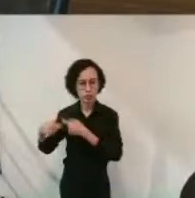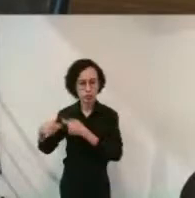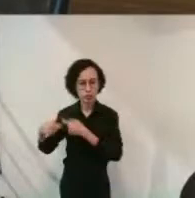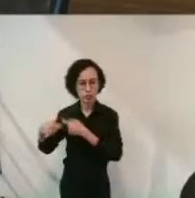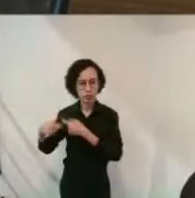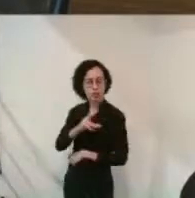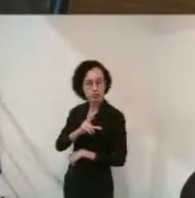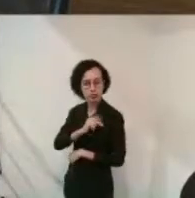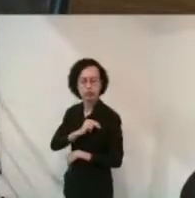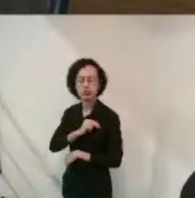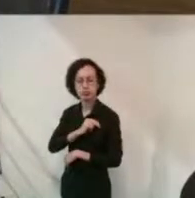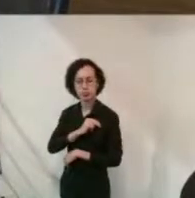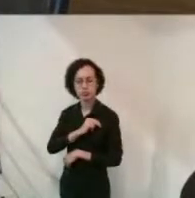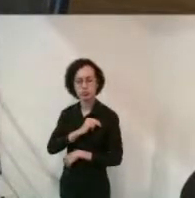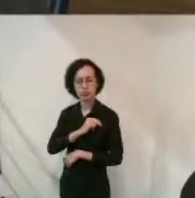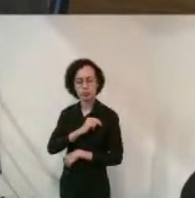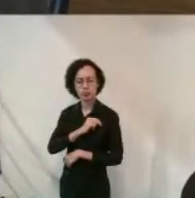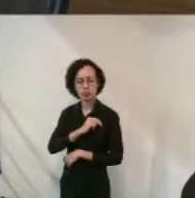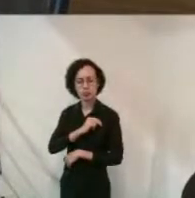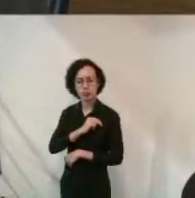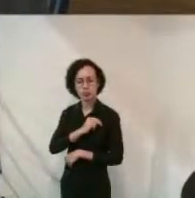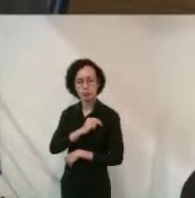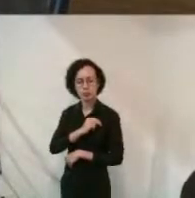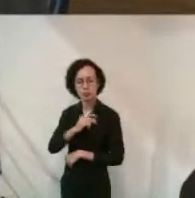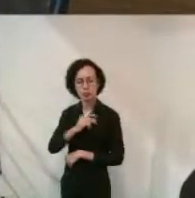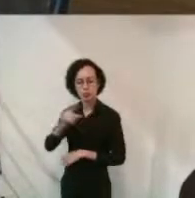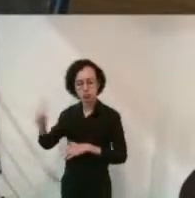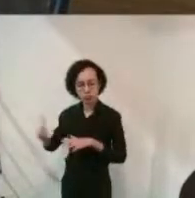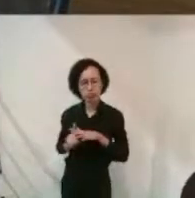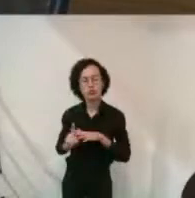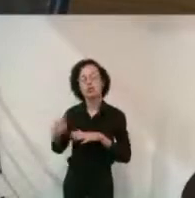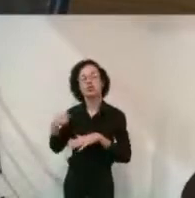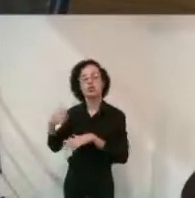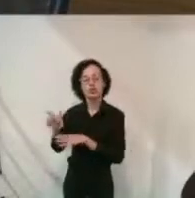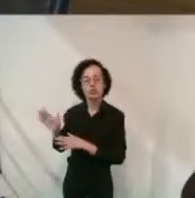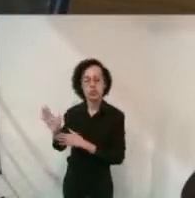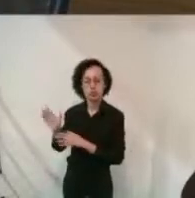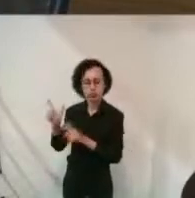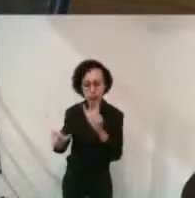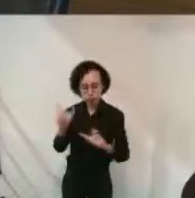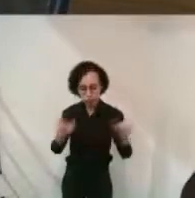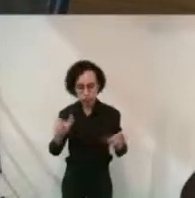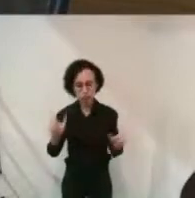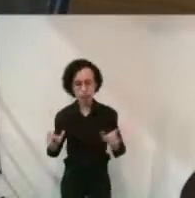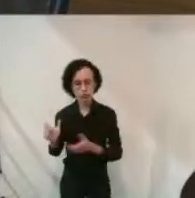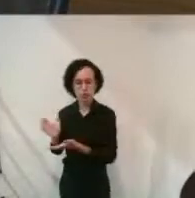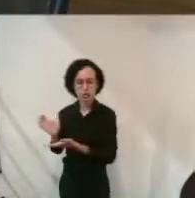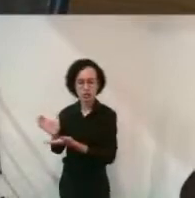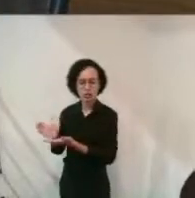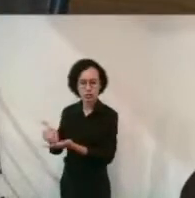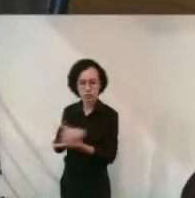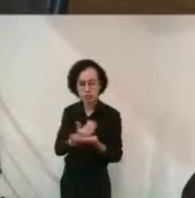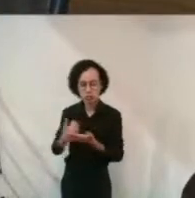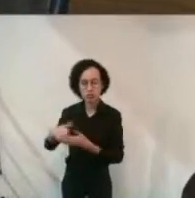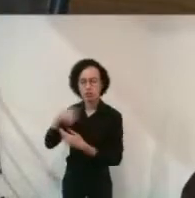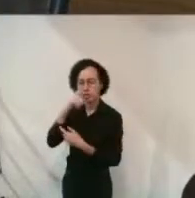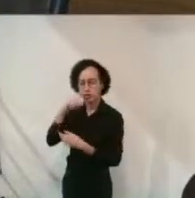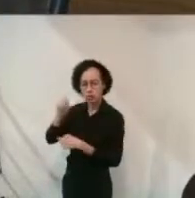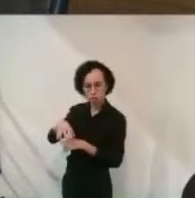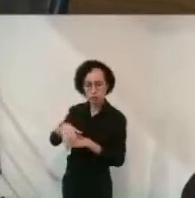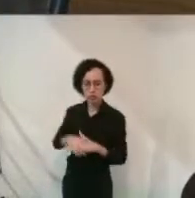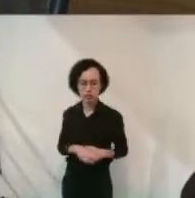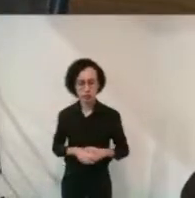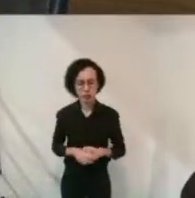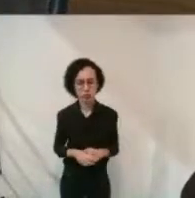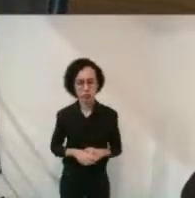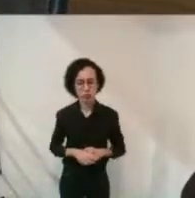A inserção social dos catadores, entre outros, sempre com foco na atuação qualitativa e resolutiva